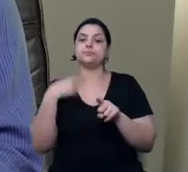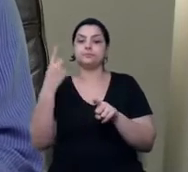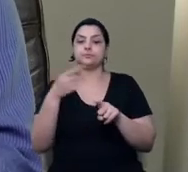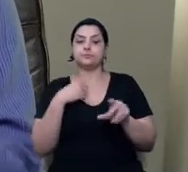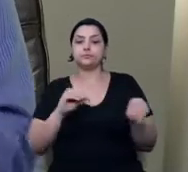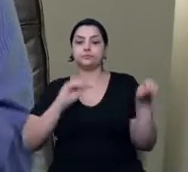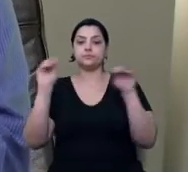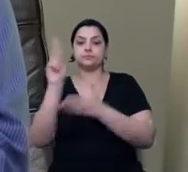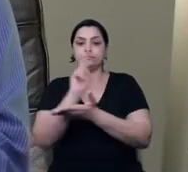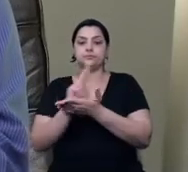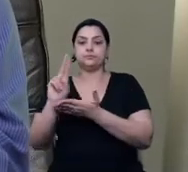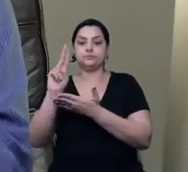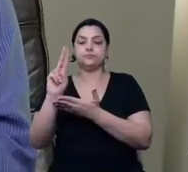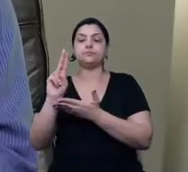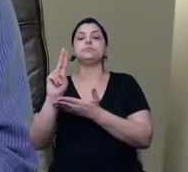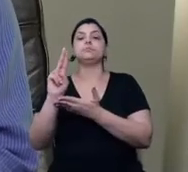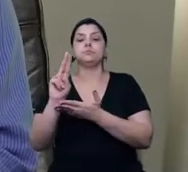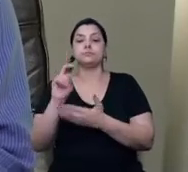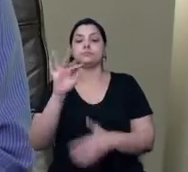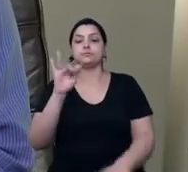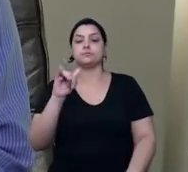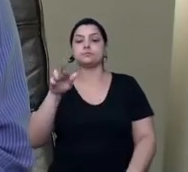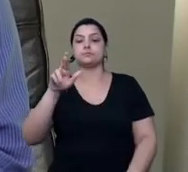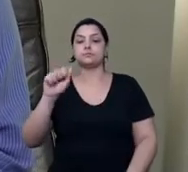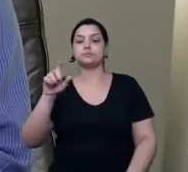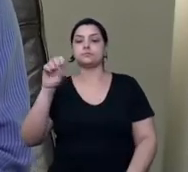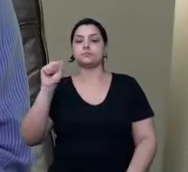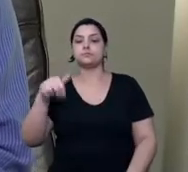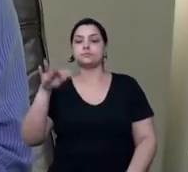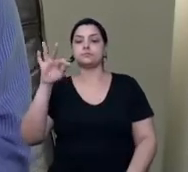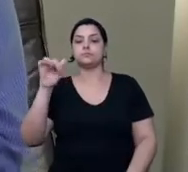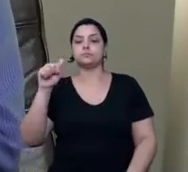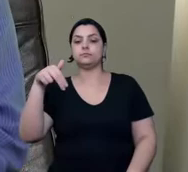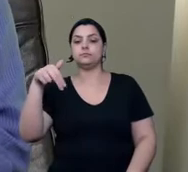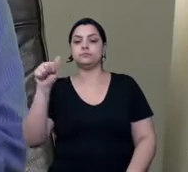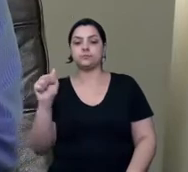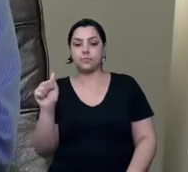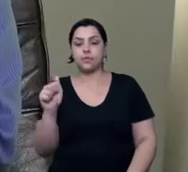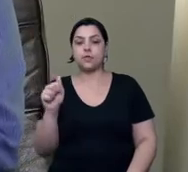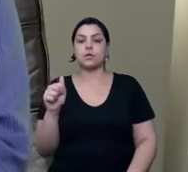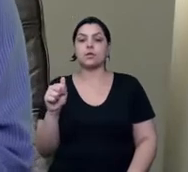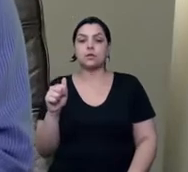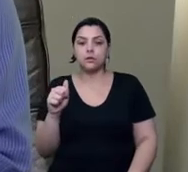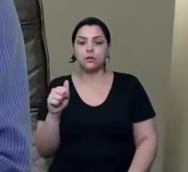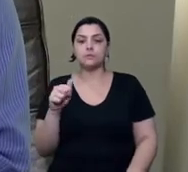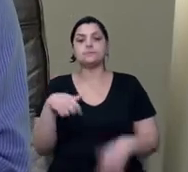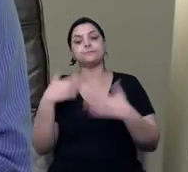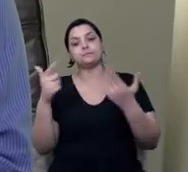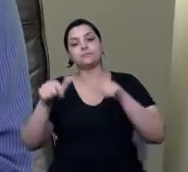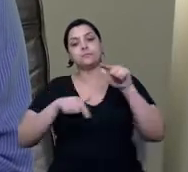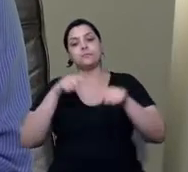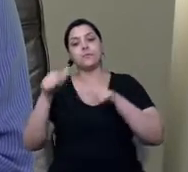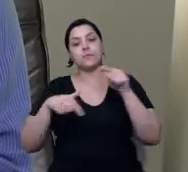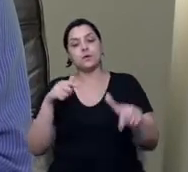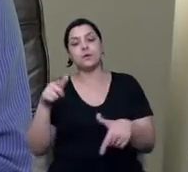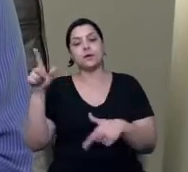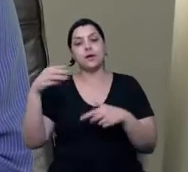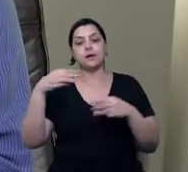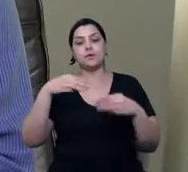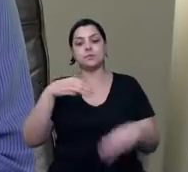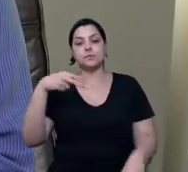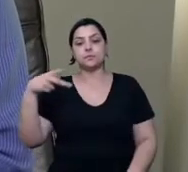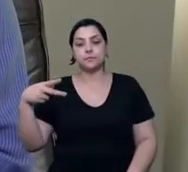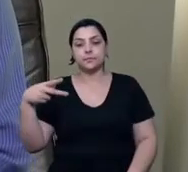de Santana, onde eu cursei História, na Universidade Estadual de Feira de Santana. E virei servidor público, trabalhei um pouco no Ministério Público do Estado da Bahia, nessa cidade de